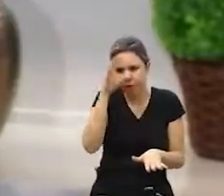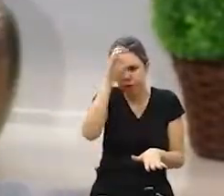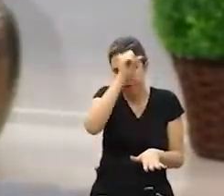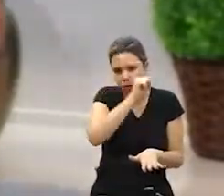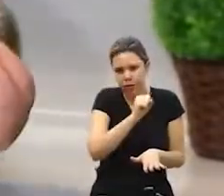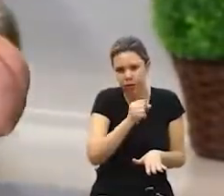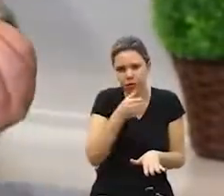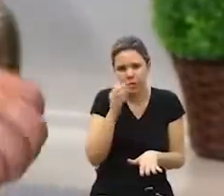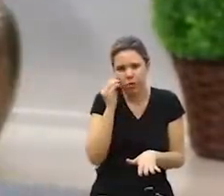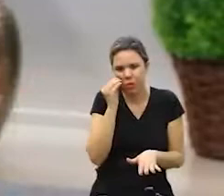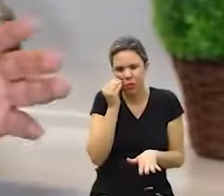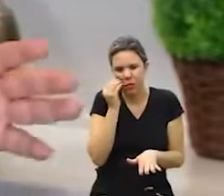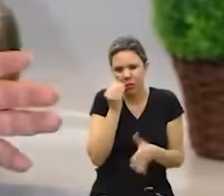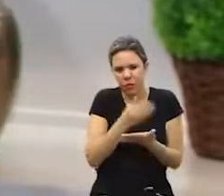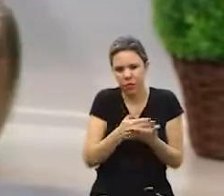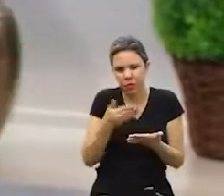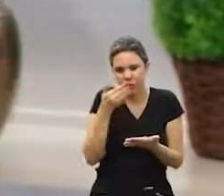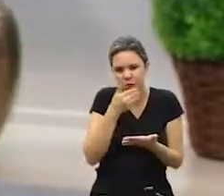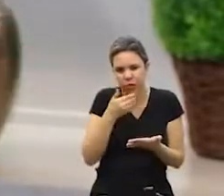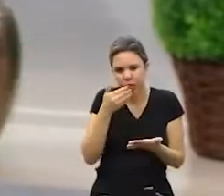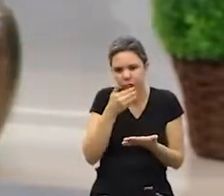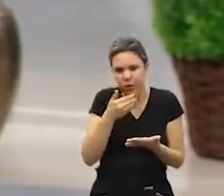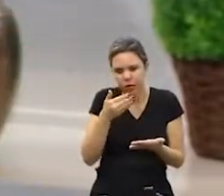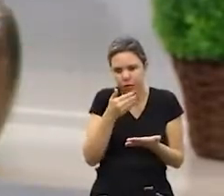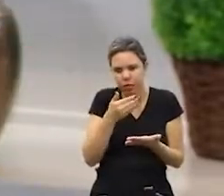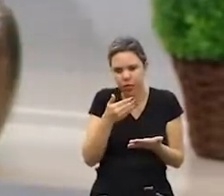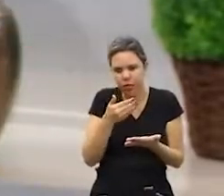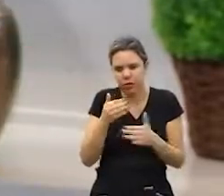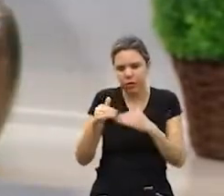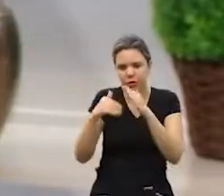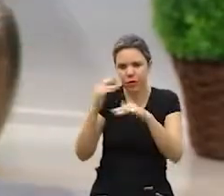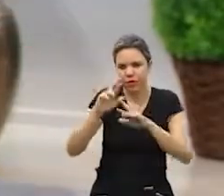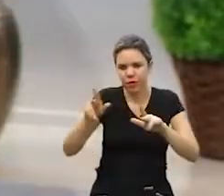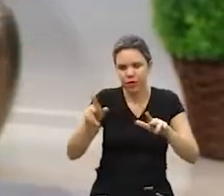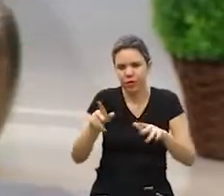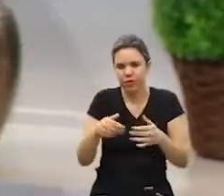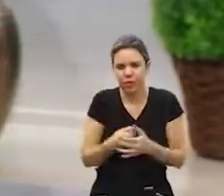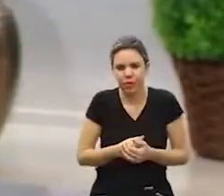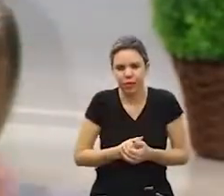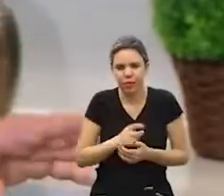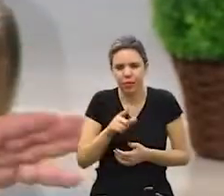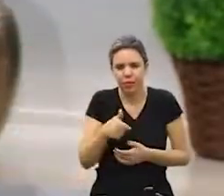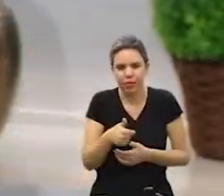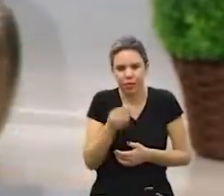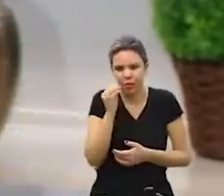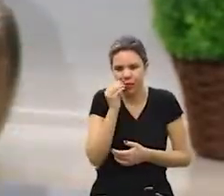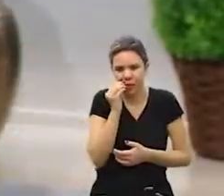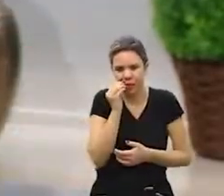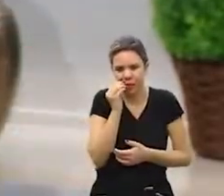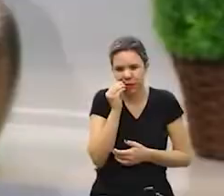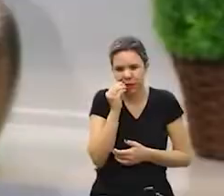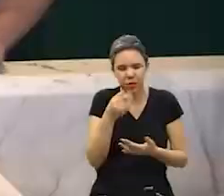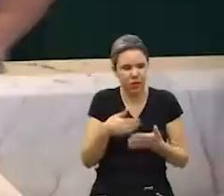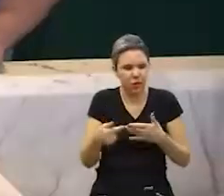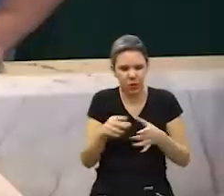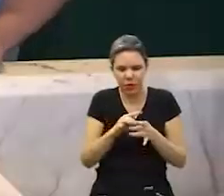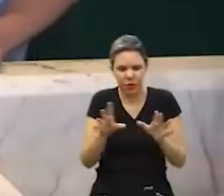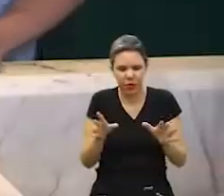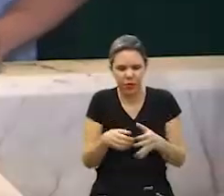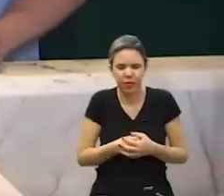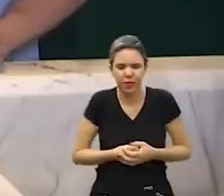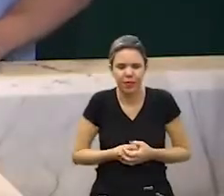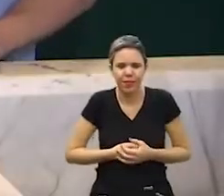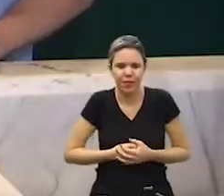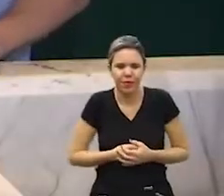pra aprender a tomar o amargo, você começa do doce, vai pro cítrico e faz a escalinha ao contrário. Depois você toma uma amarga, você fala assim, toma qualquer coisa.